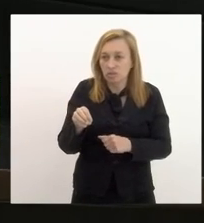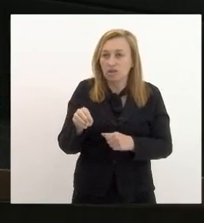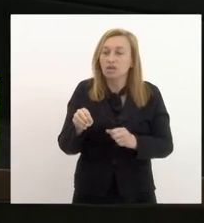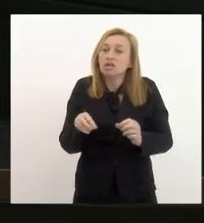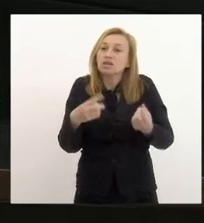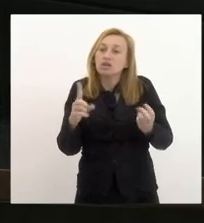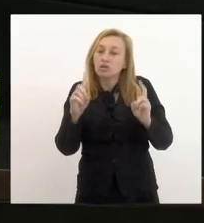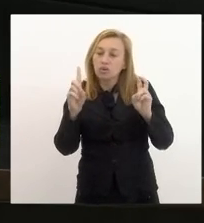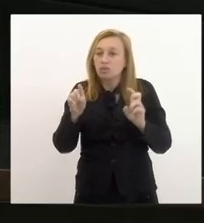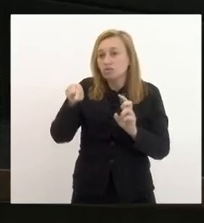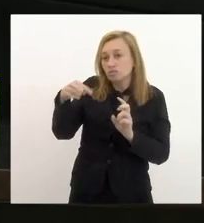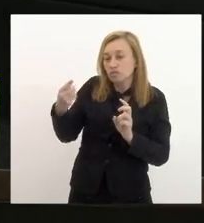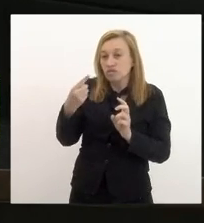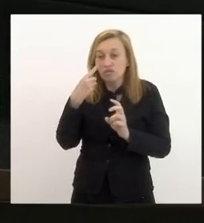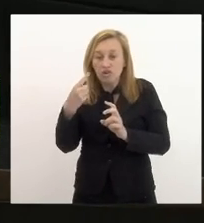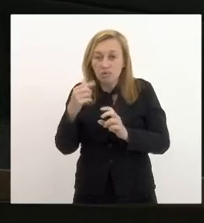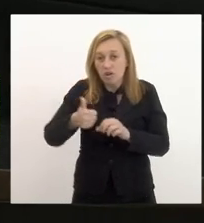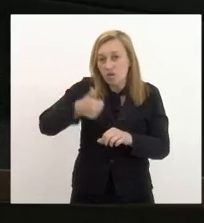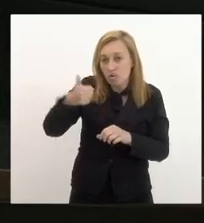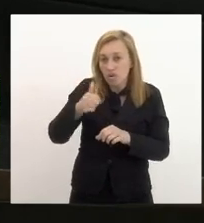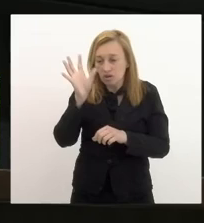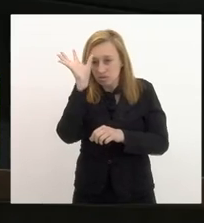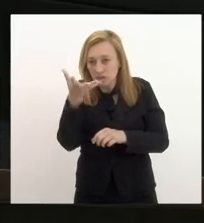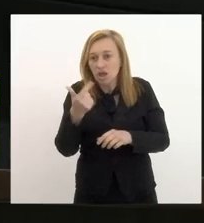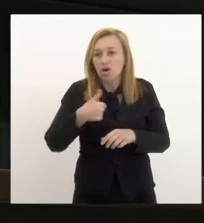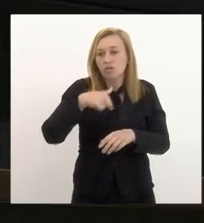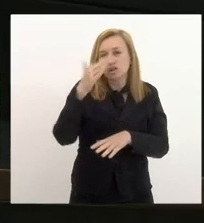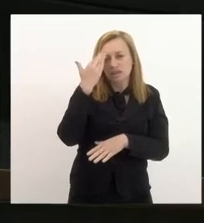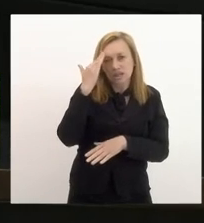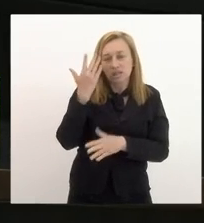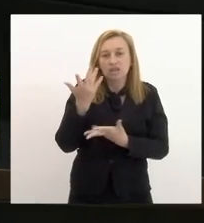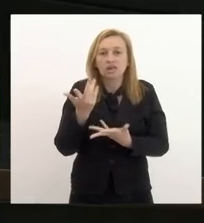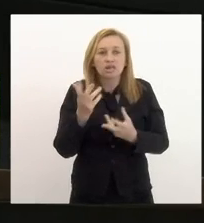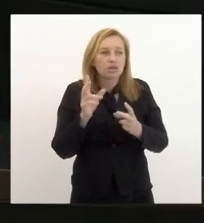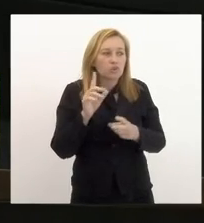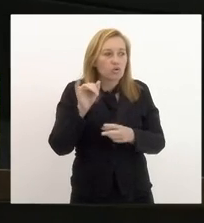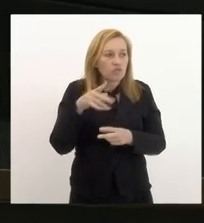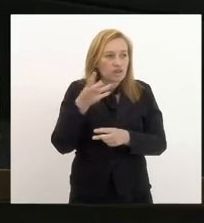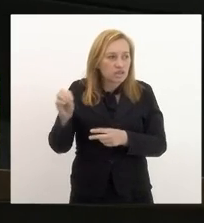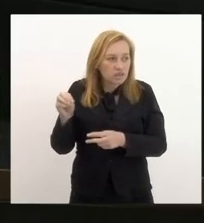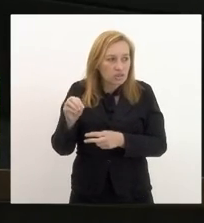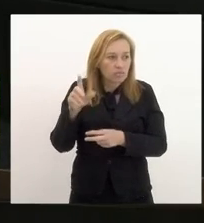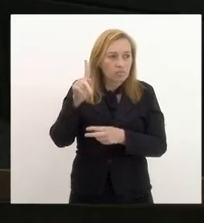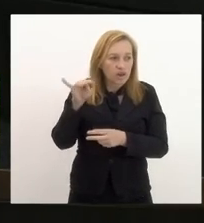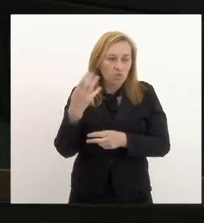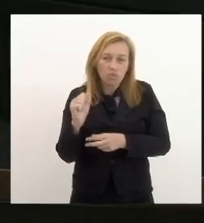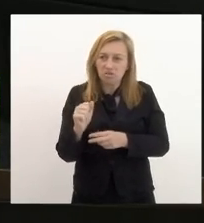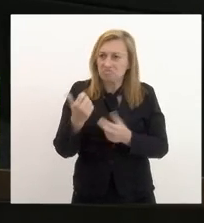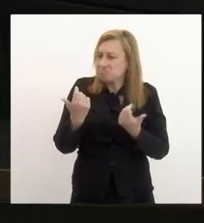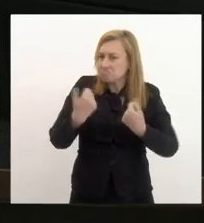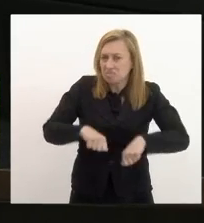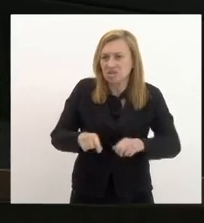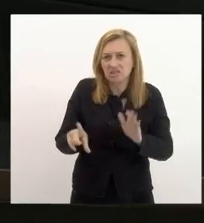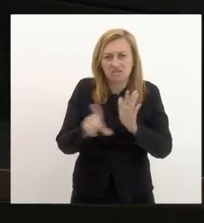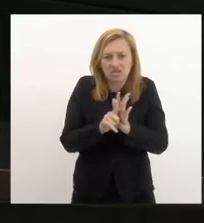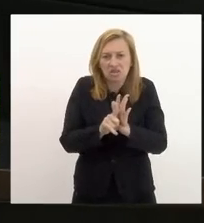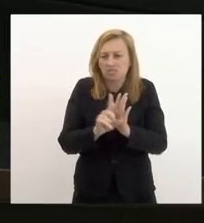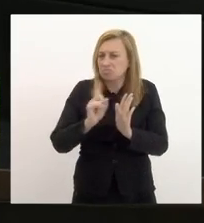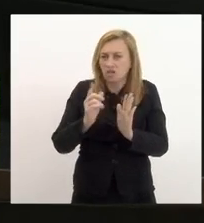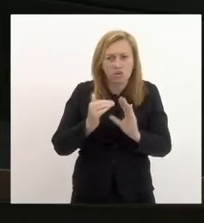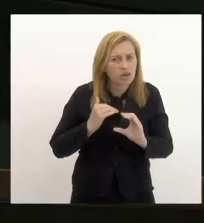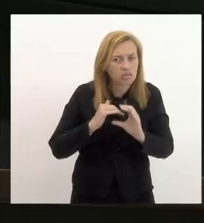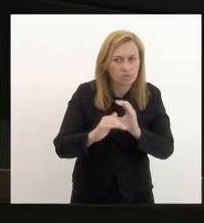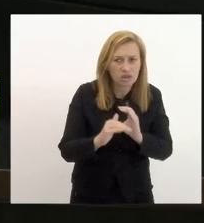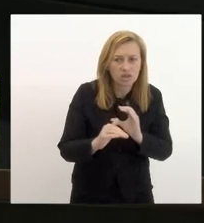aí dentre essas buscar meu Nossa solução então eu entendo que a questão da conversão em pecúnia que nem precisa de lei e portanto nós não